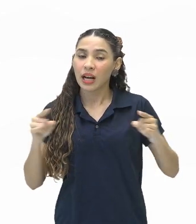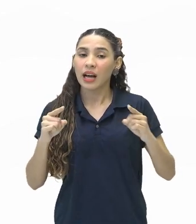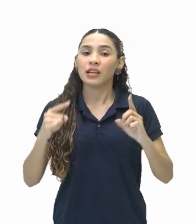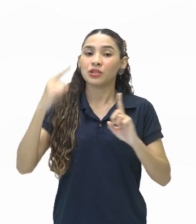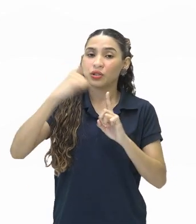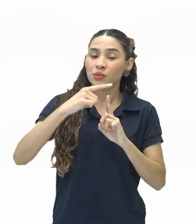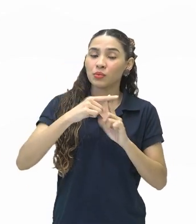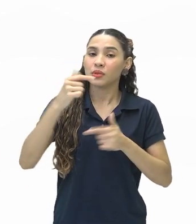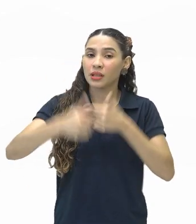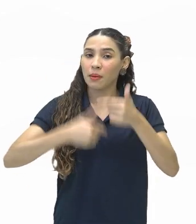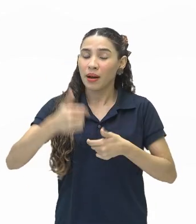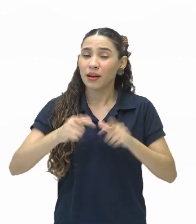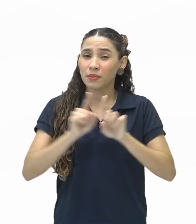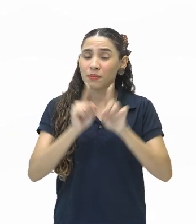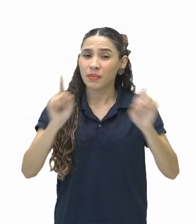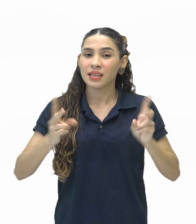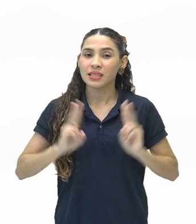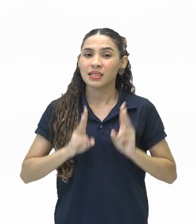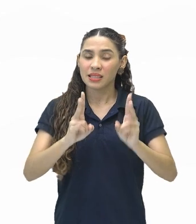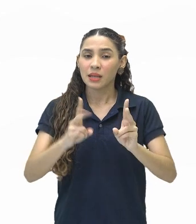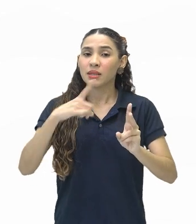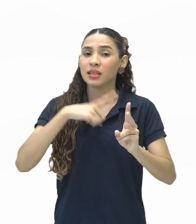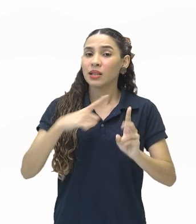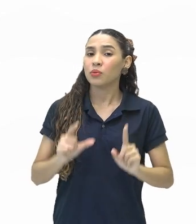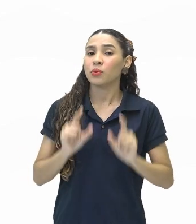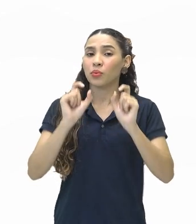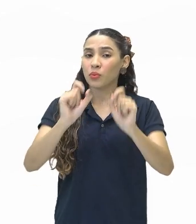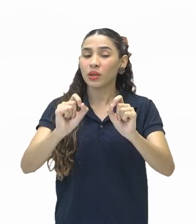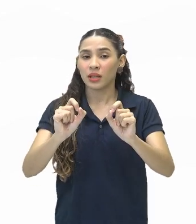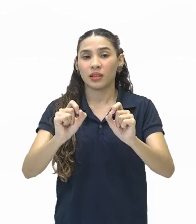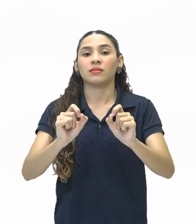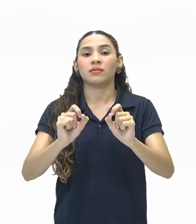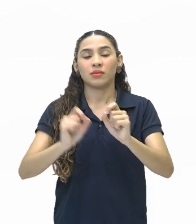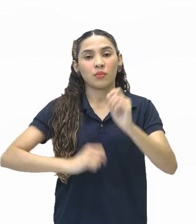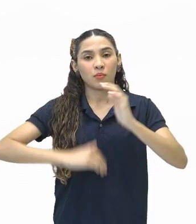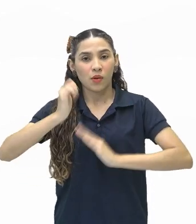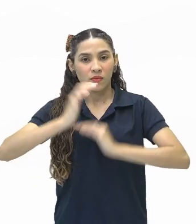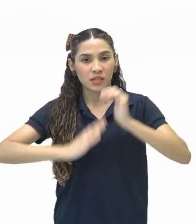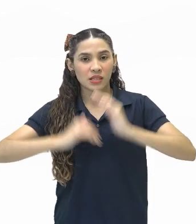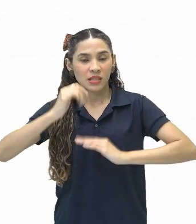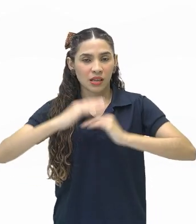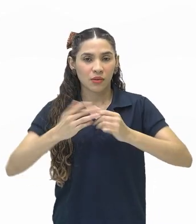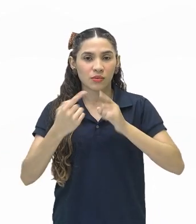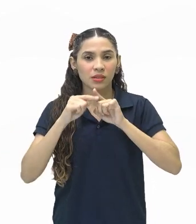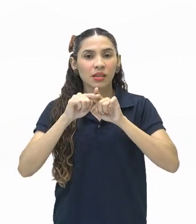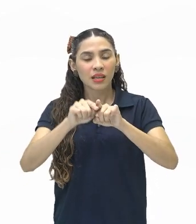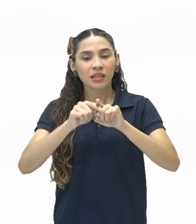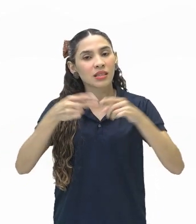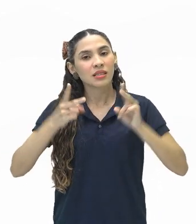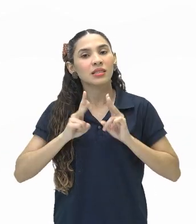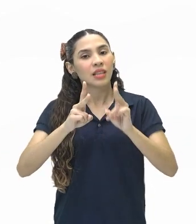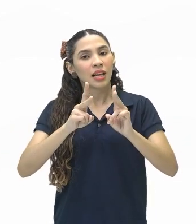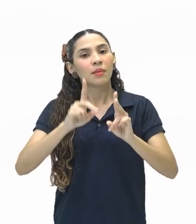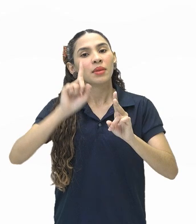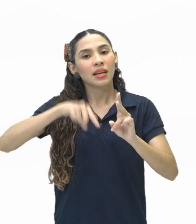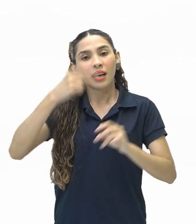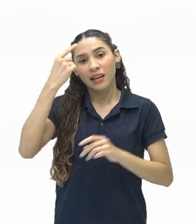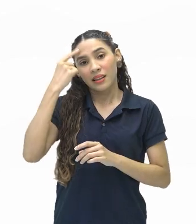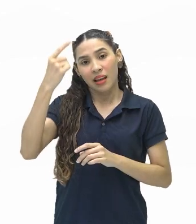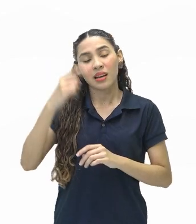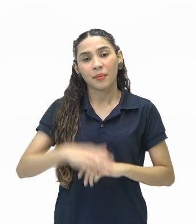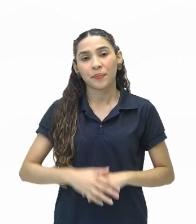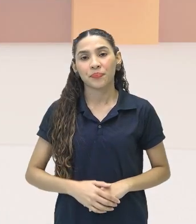trabalho, mas sempre buscando o quê? Uma carreira profissional. Essa sempre foi a